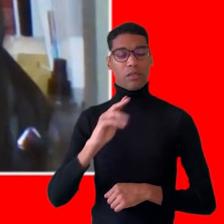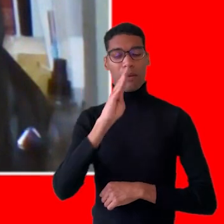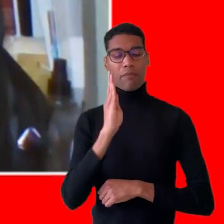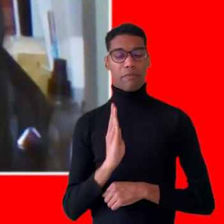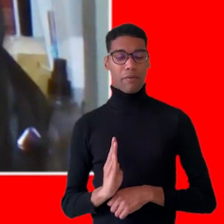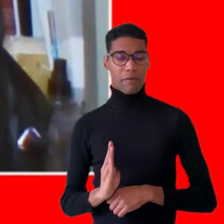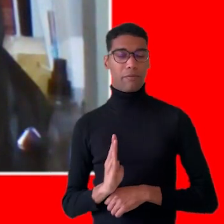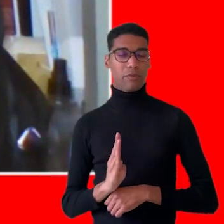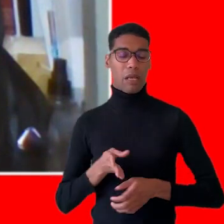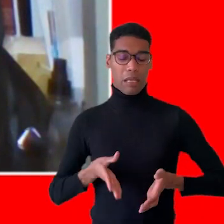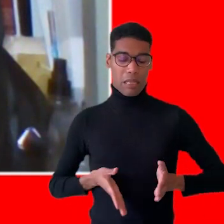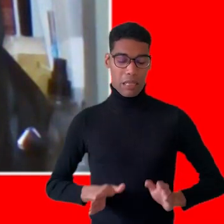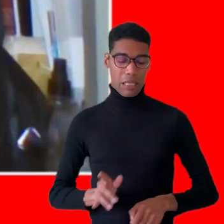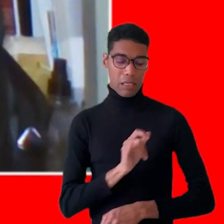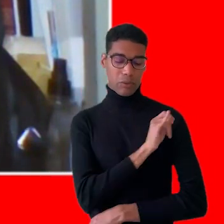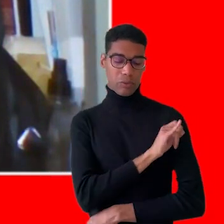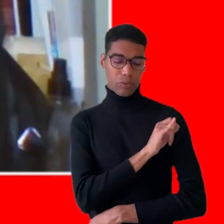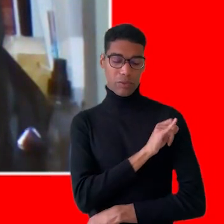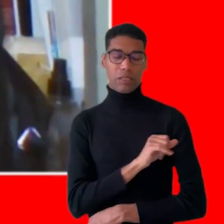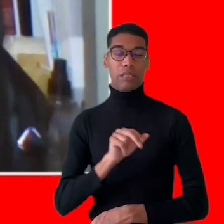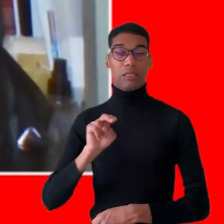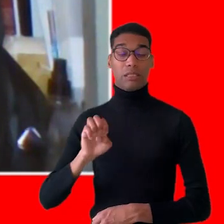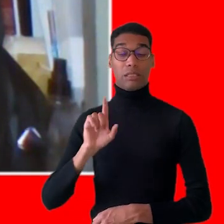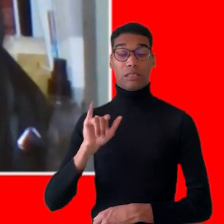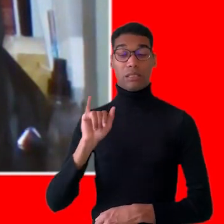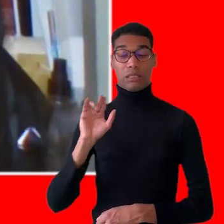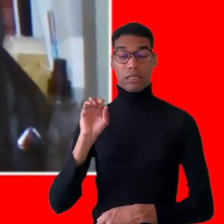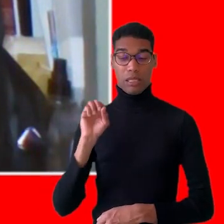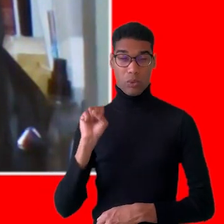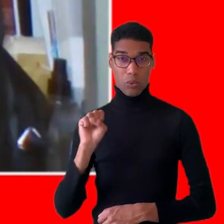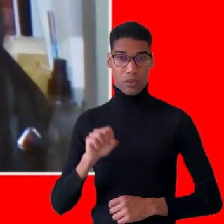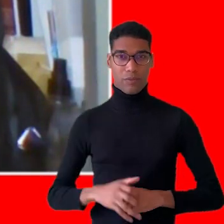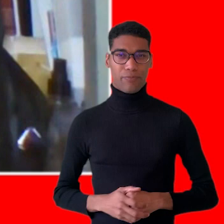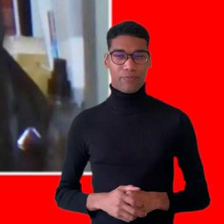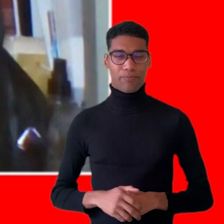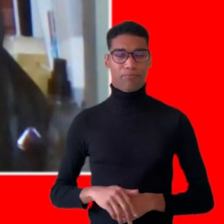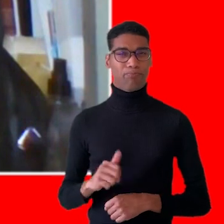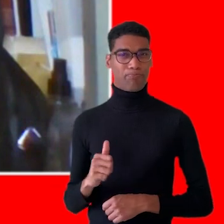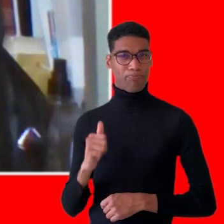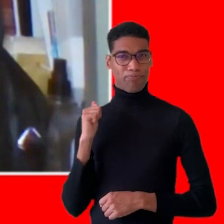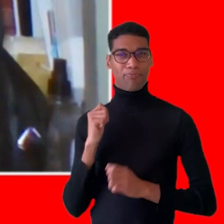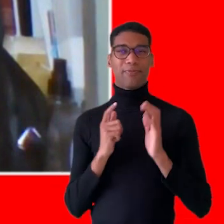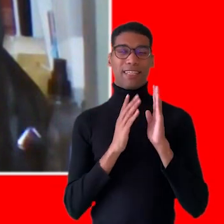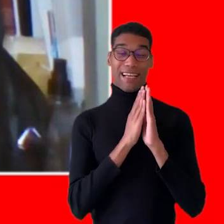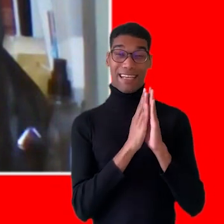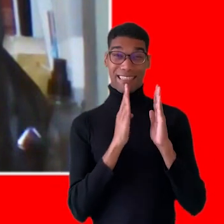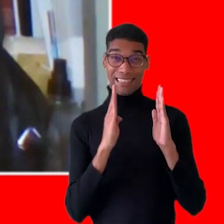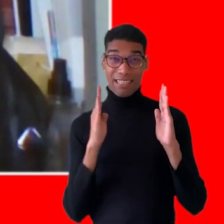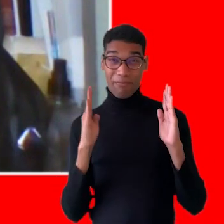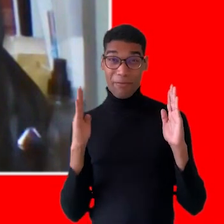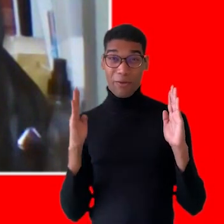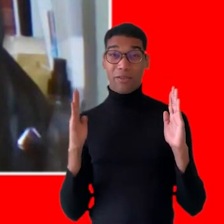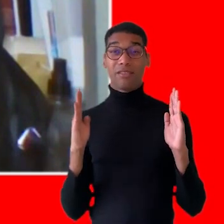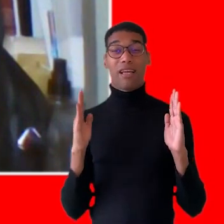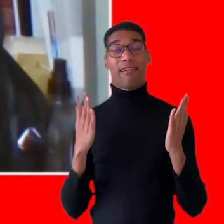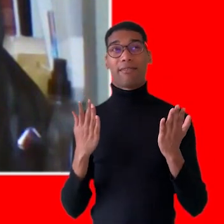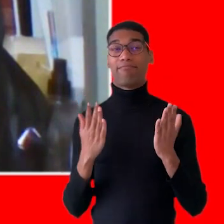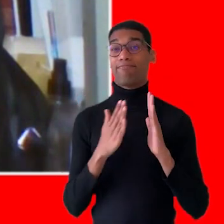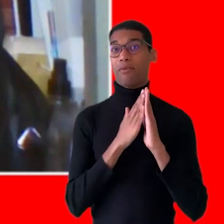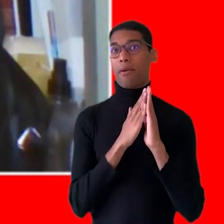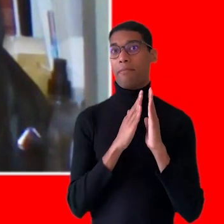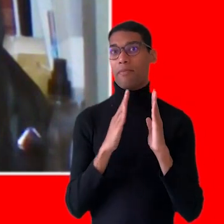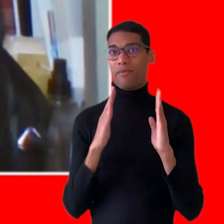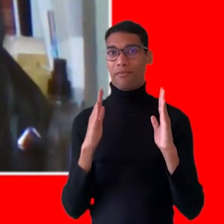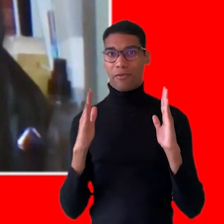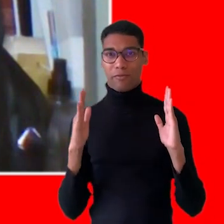brasileiro, fluminense, carioca, Ney Lopes. Nessa biblioteca tem, que não é